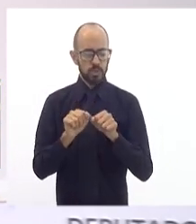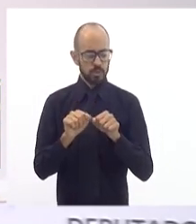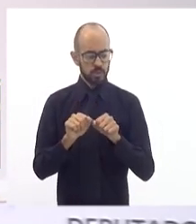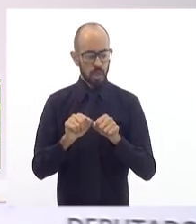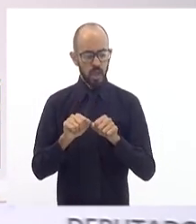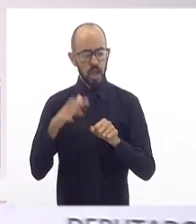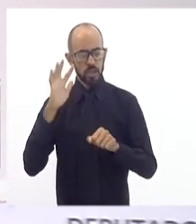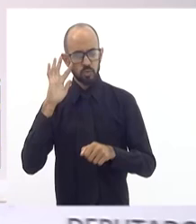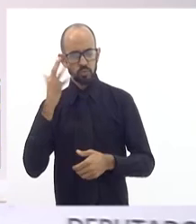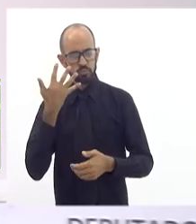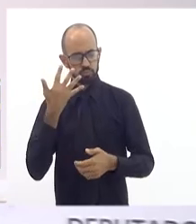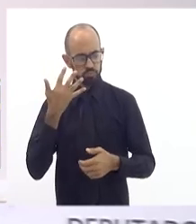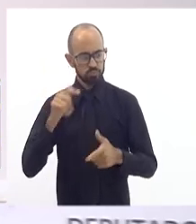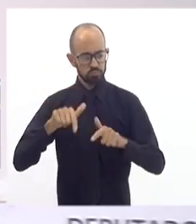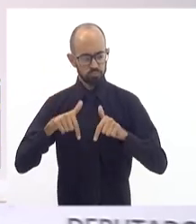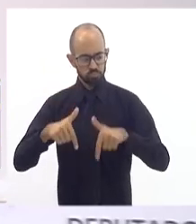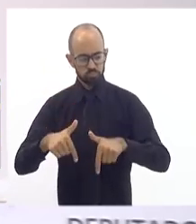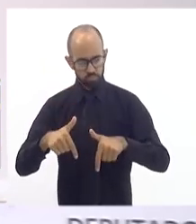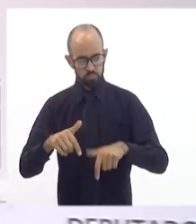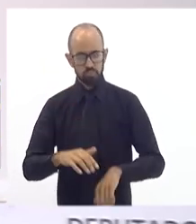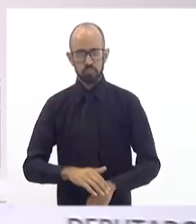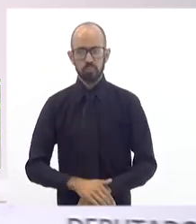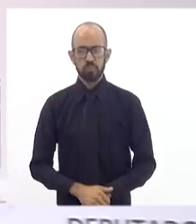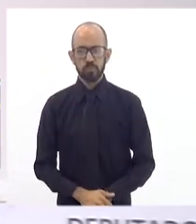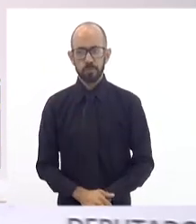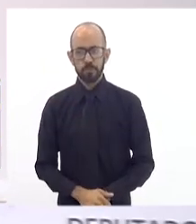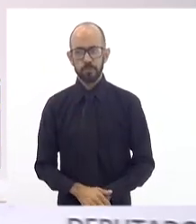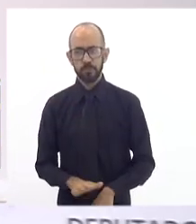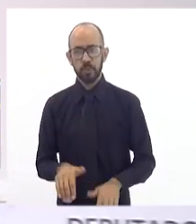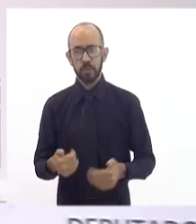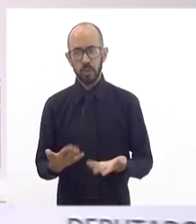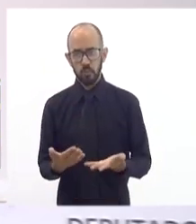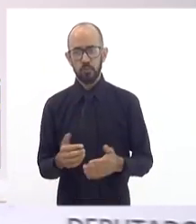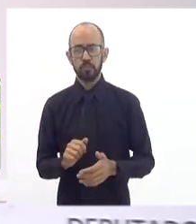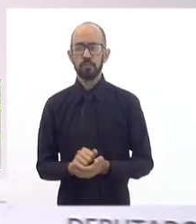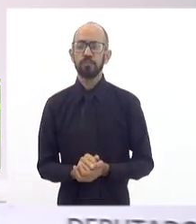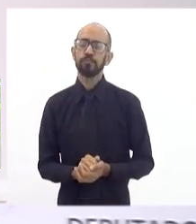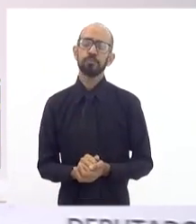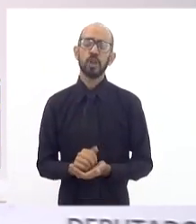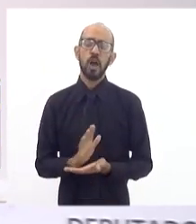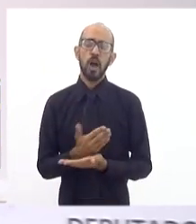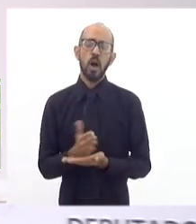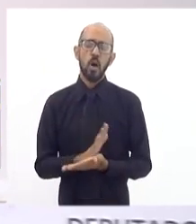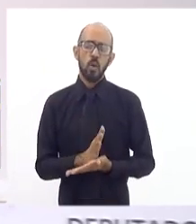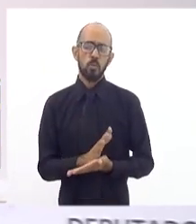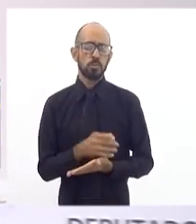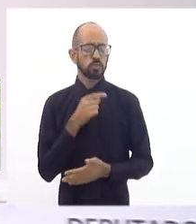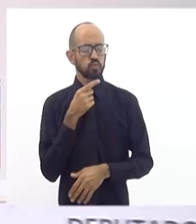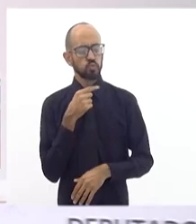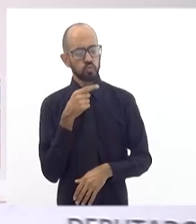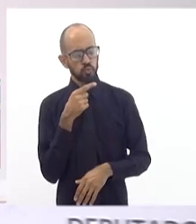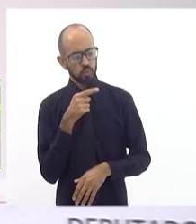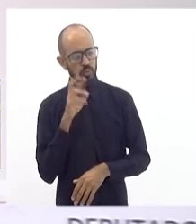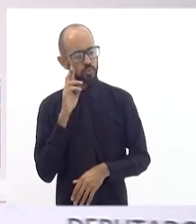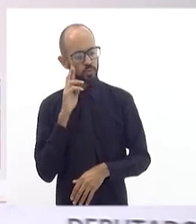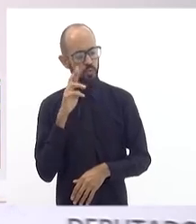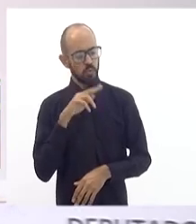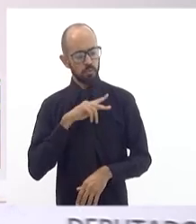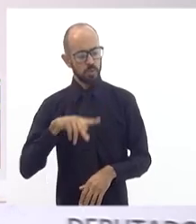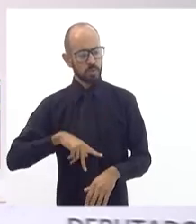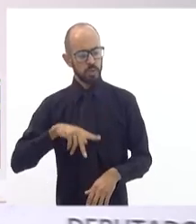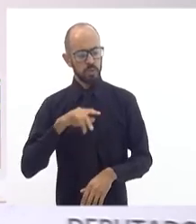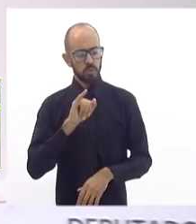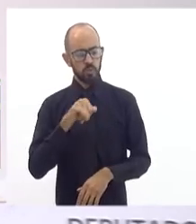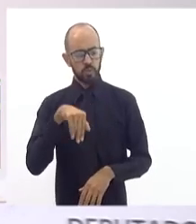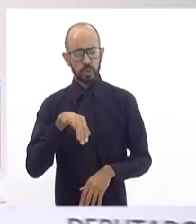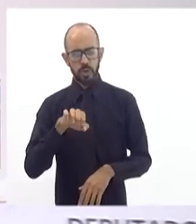as suas ações dito isso é algumas questões seu presente ideia que